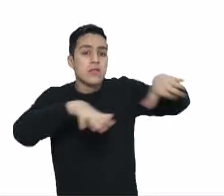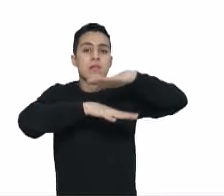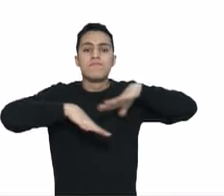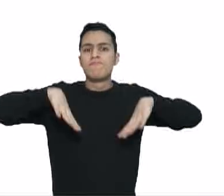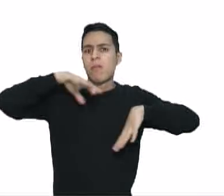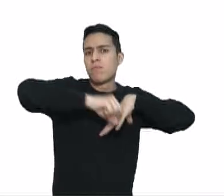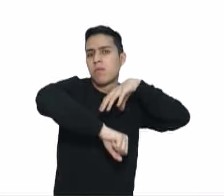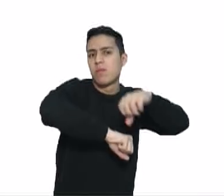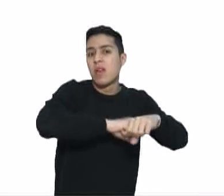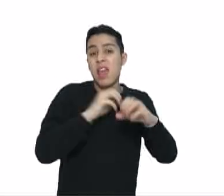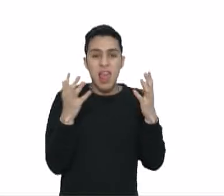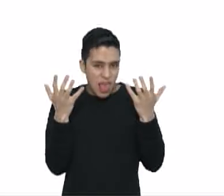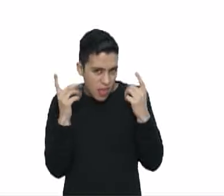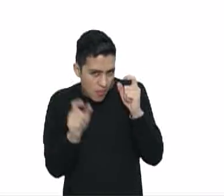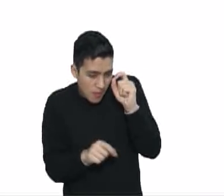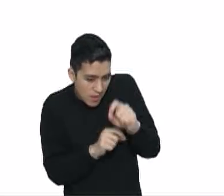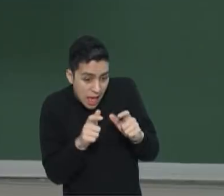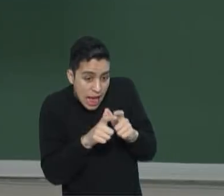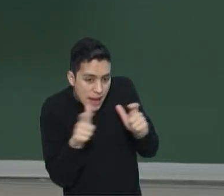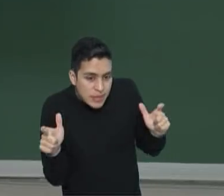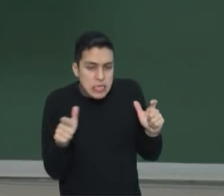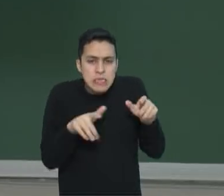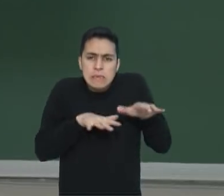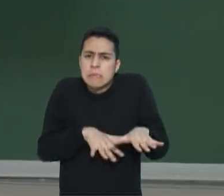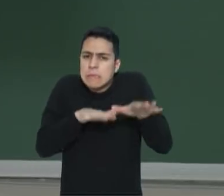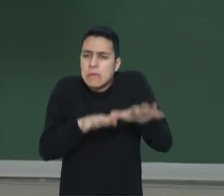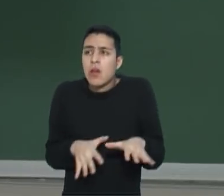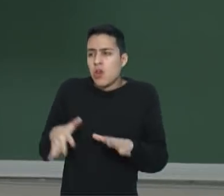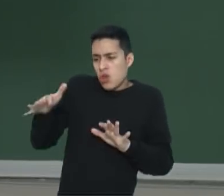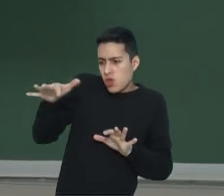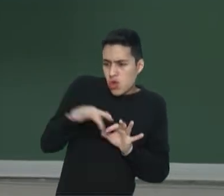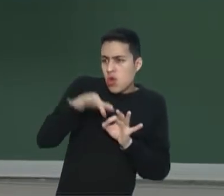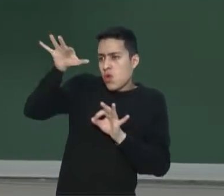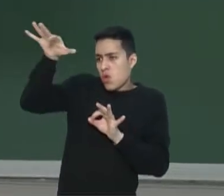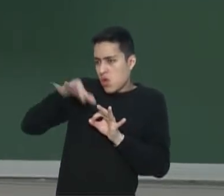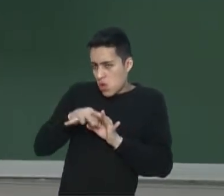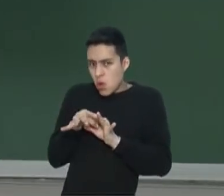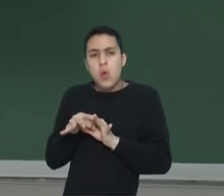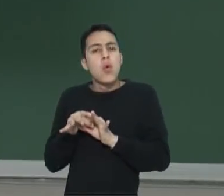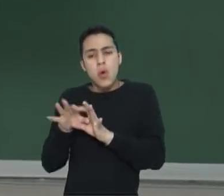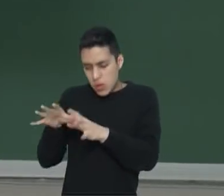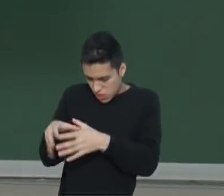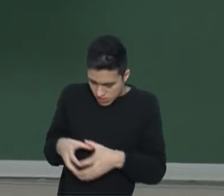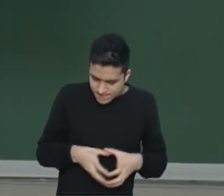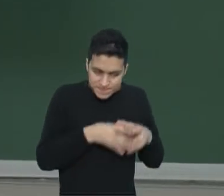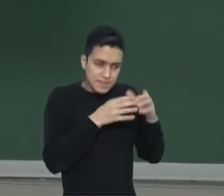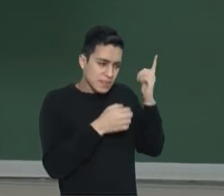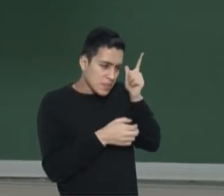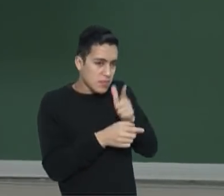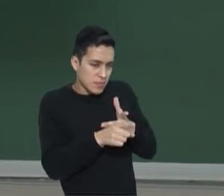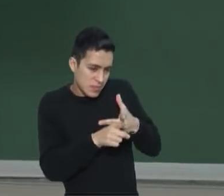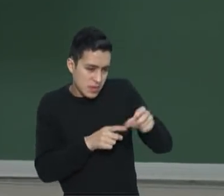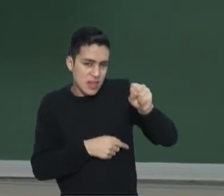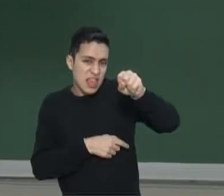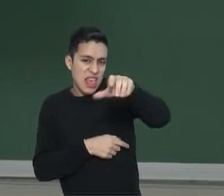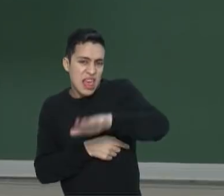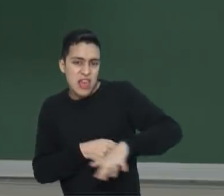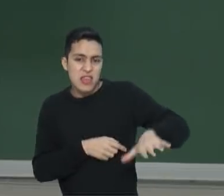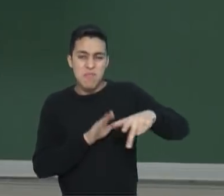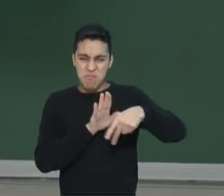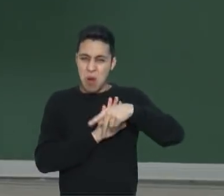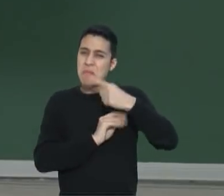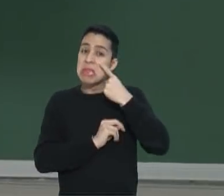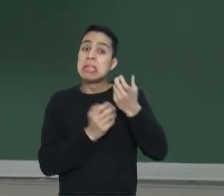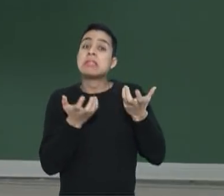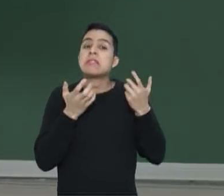maiores efetivos. Então ele queria o quê? Ampliar o seu exército, juntando o exército dos lombardos com os saxões para conquistar a região que era de interesse